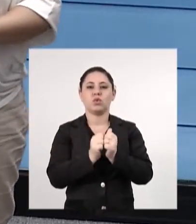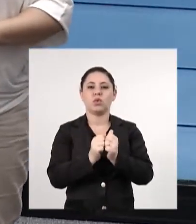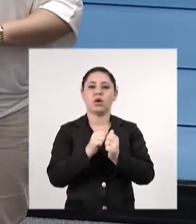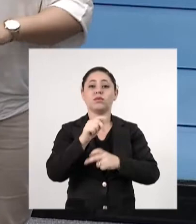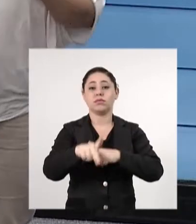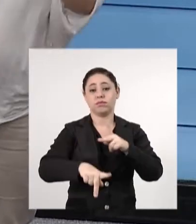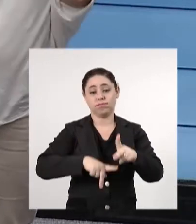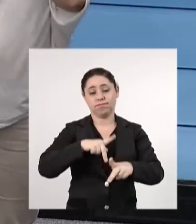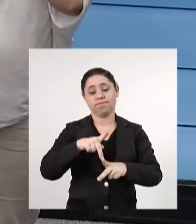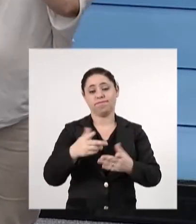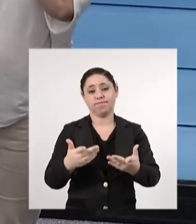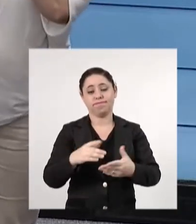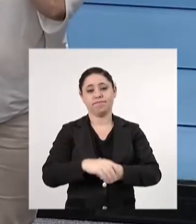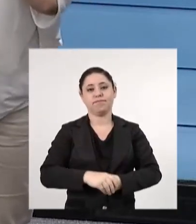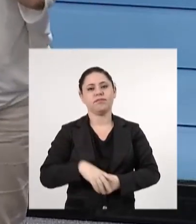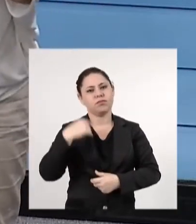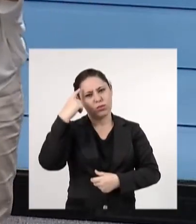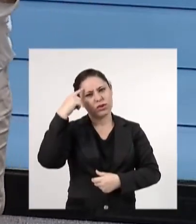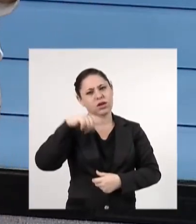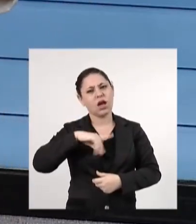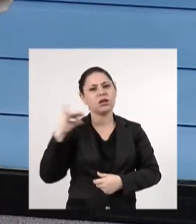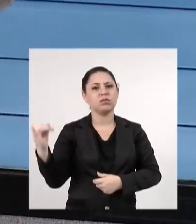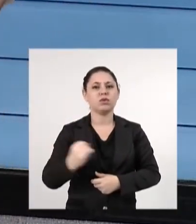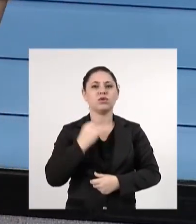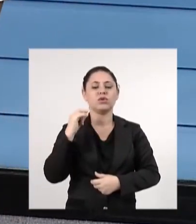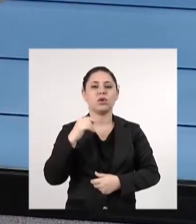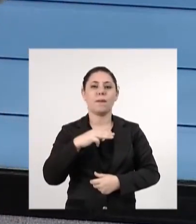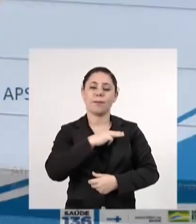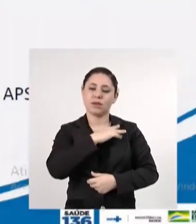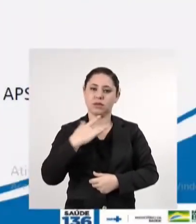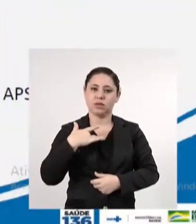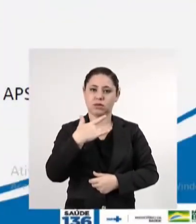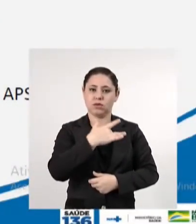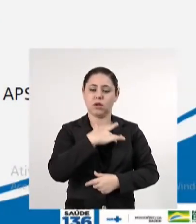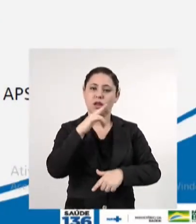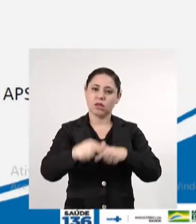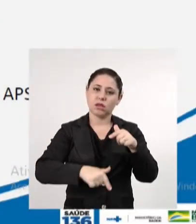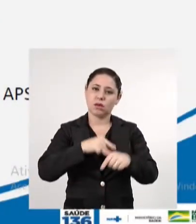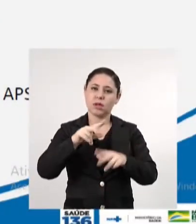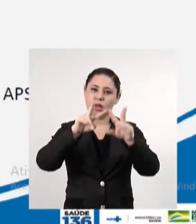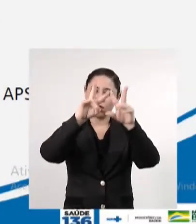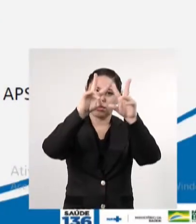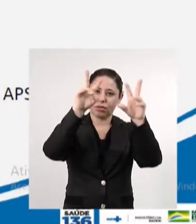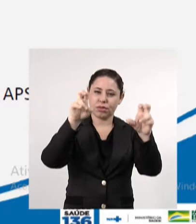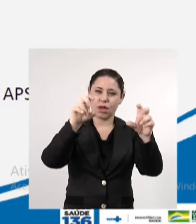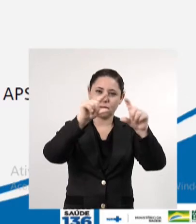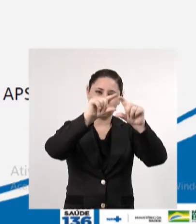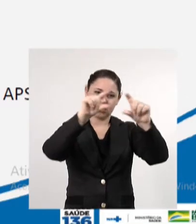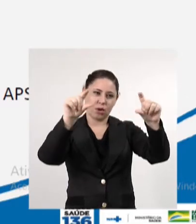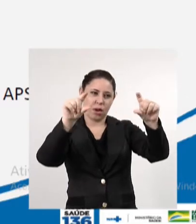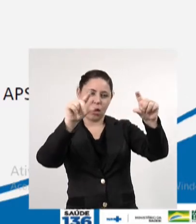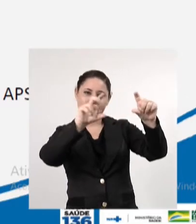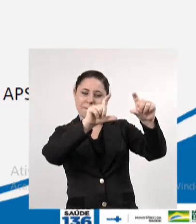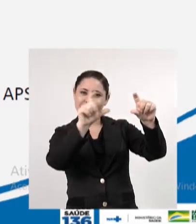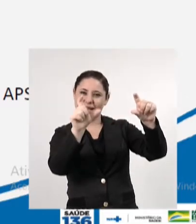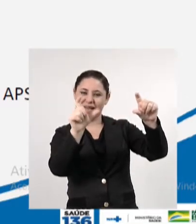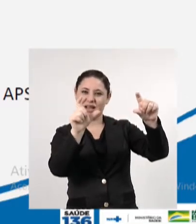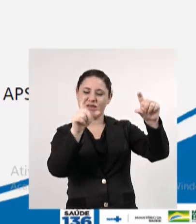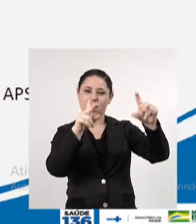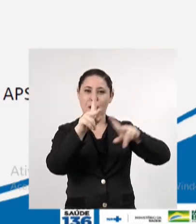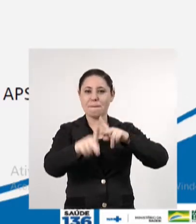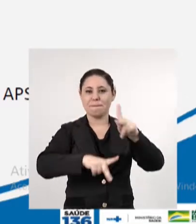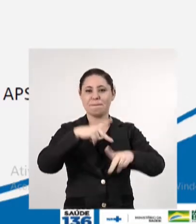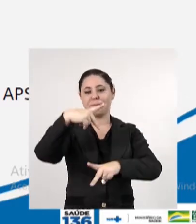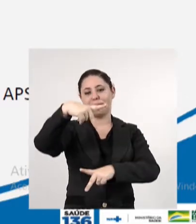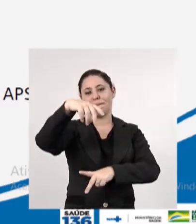sua população. E eu acho muito interessante que o Ministério vem trabalhando com esse termo. Eles não gostam muito de trabalhar com o termo de